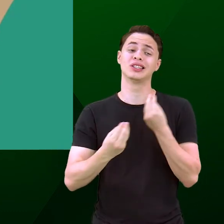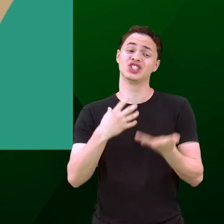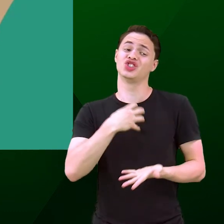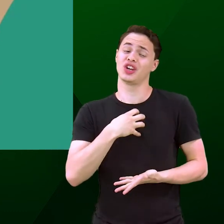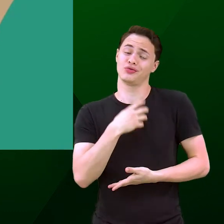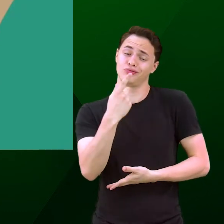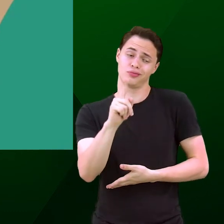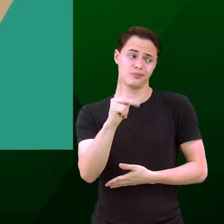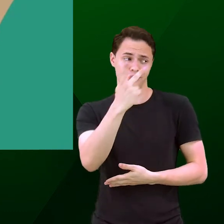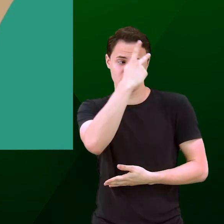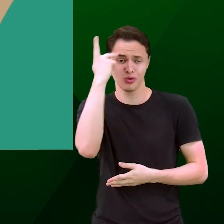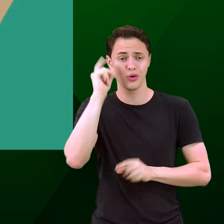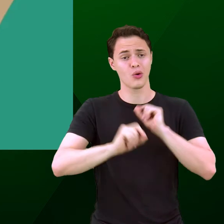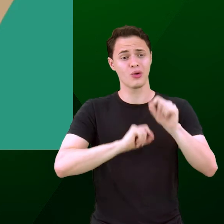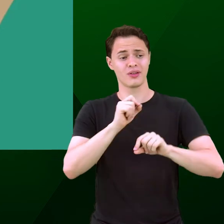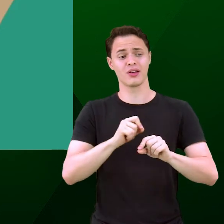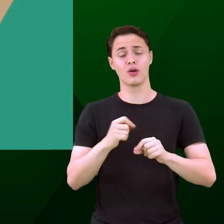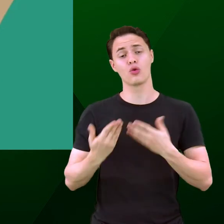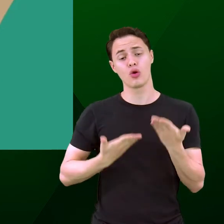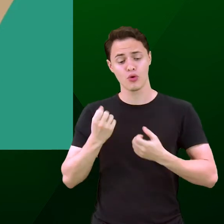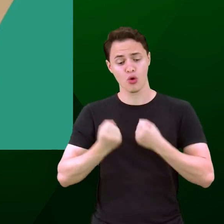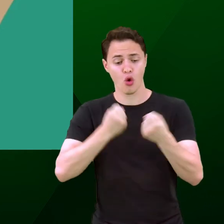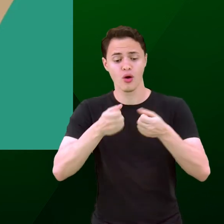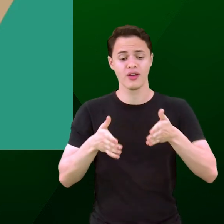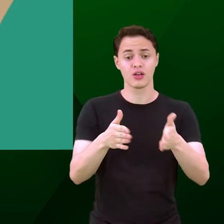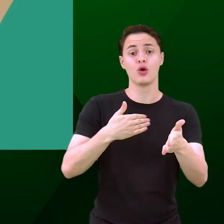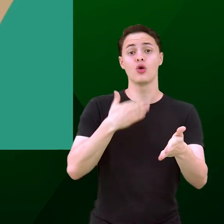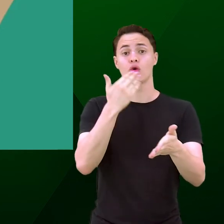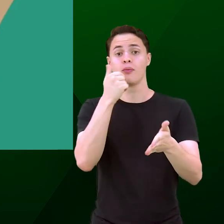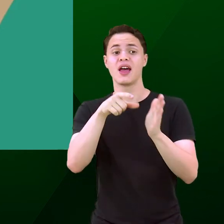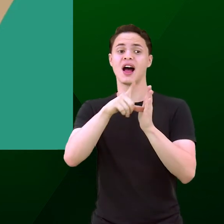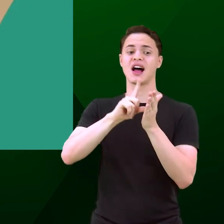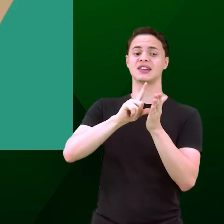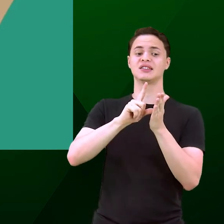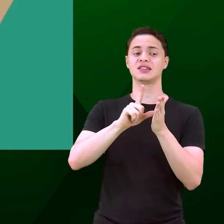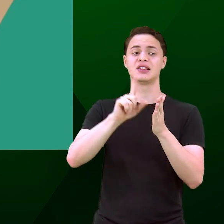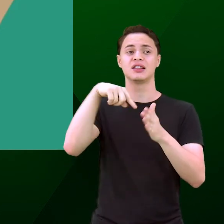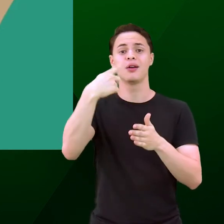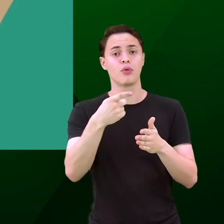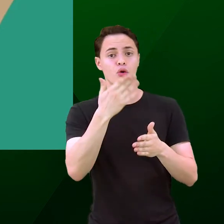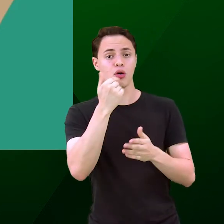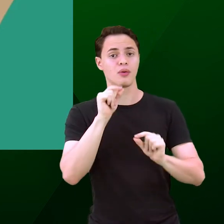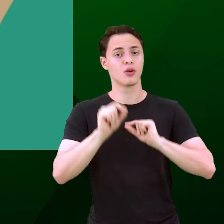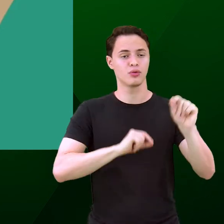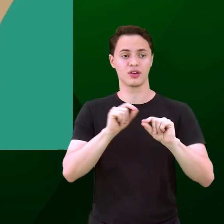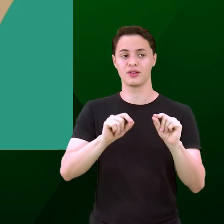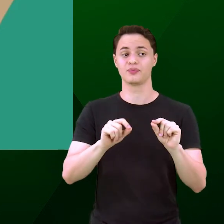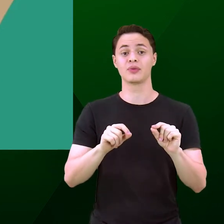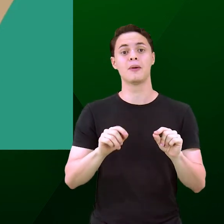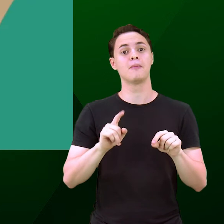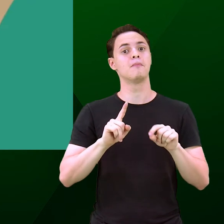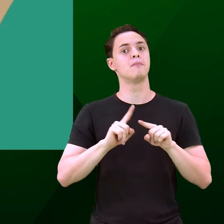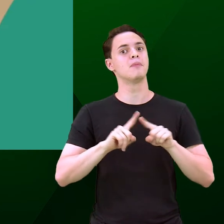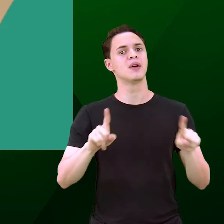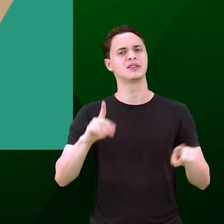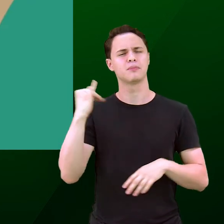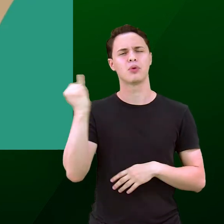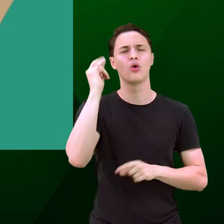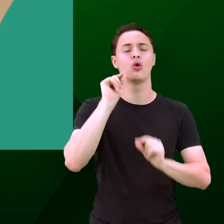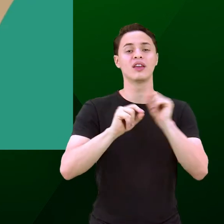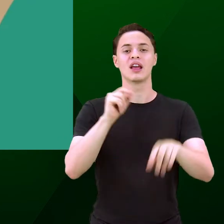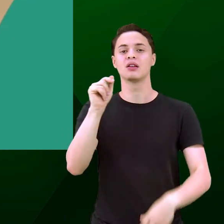aí, umidade muito baixa. Então, procurar se manter hidratado e cuidar da temperatura, né? Do local